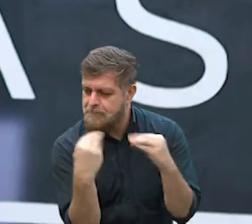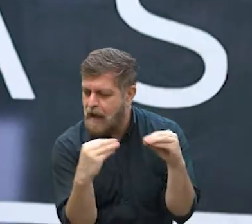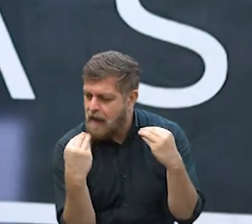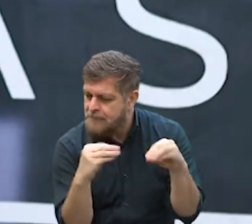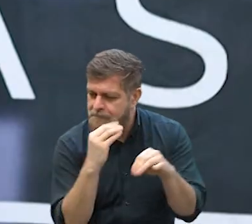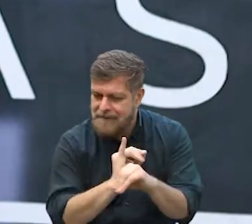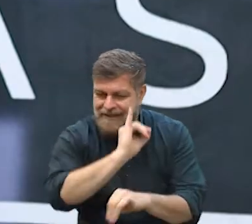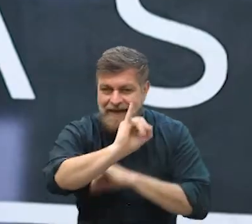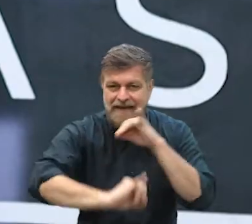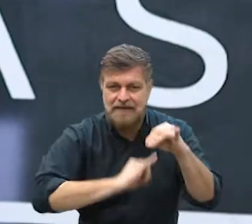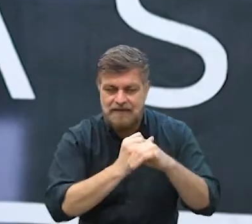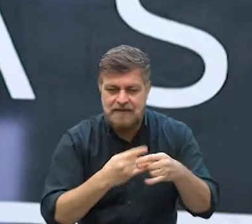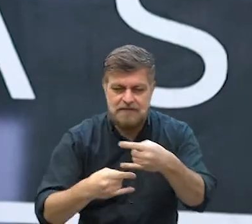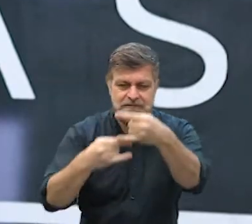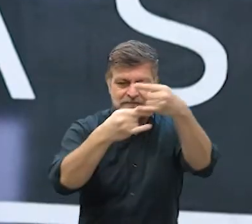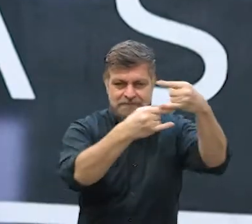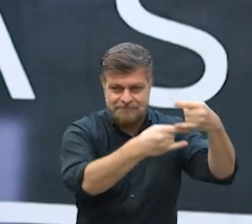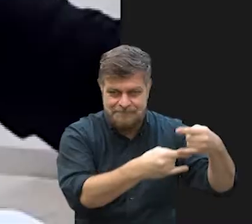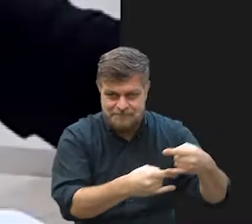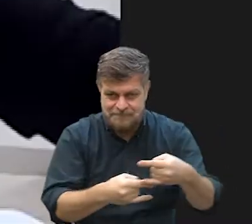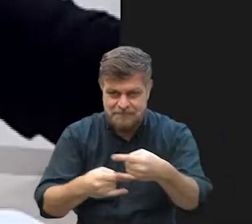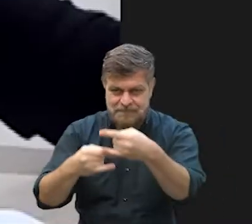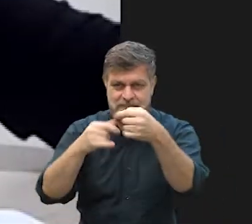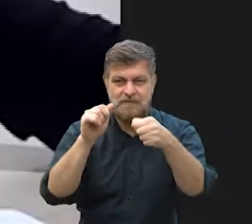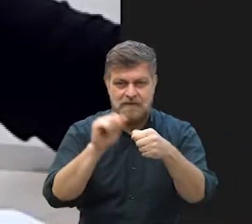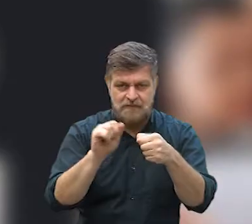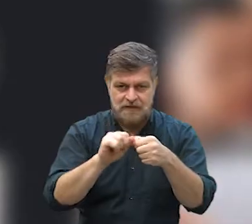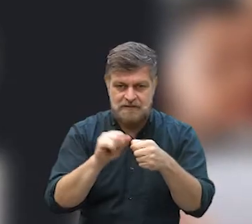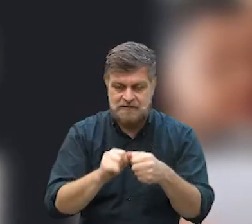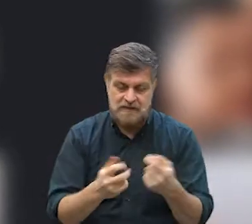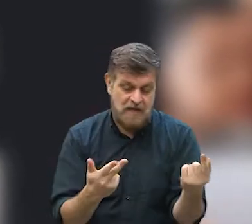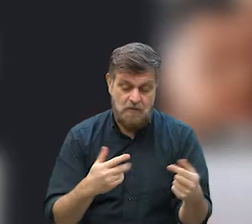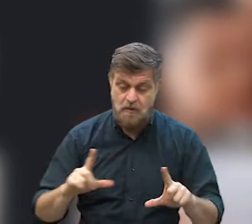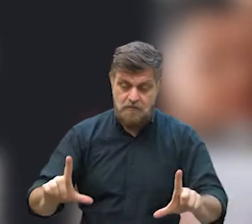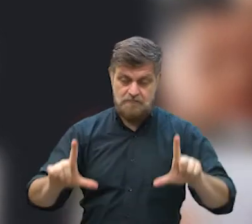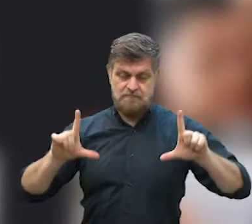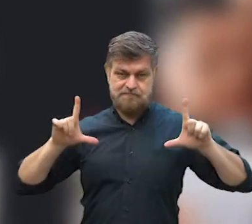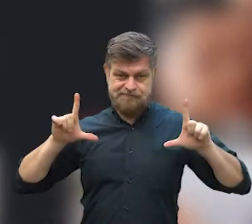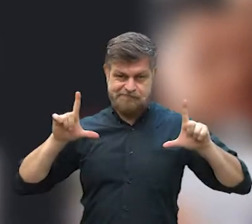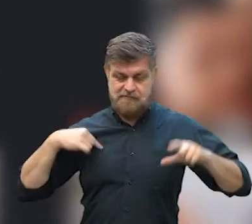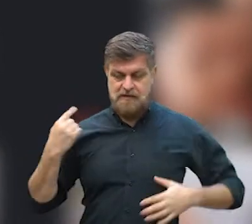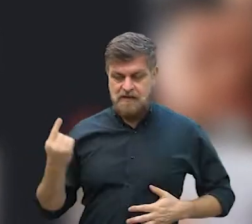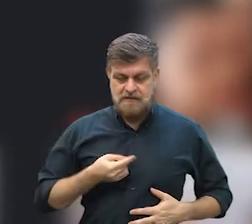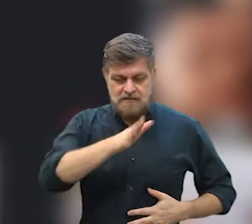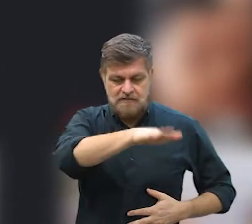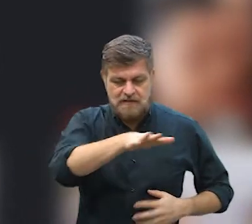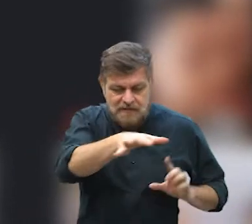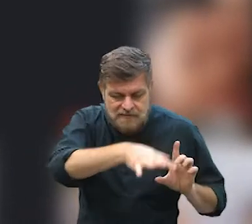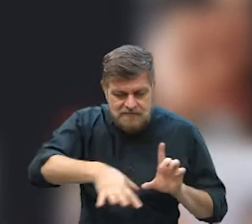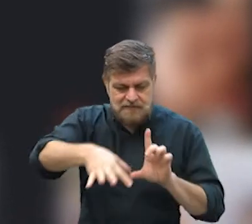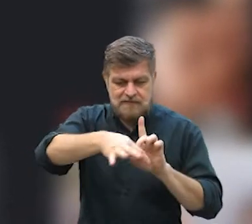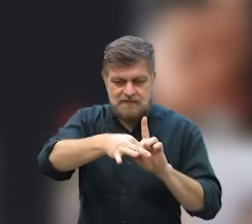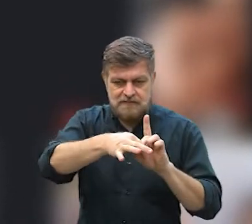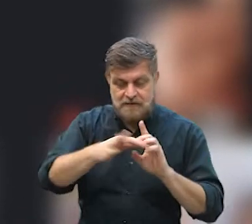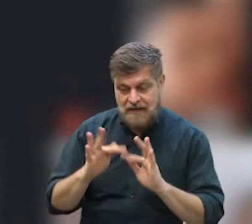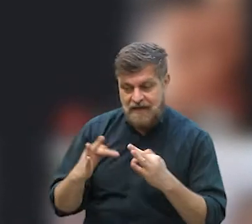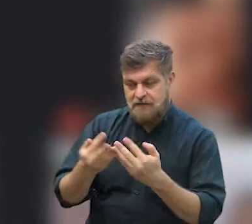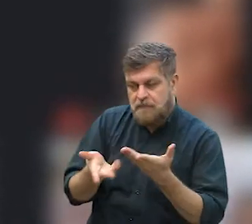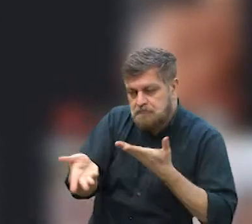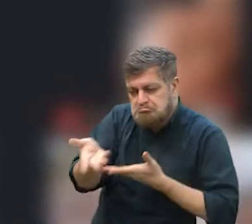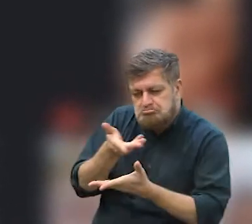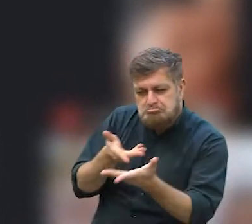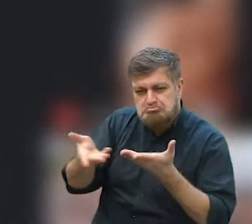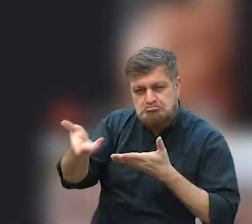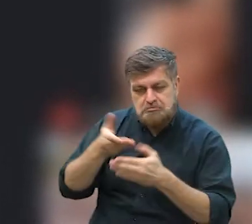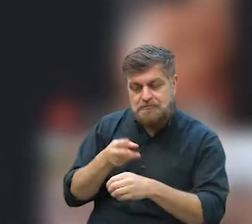remota. A gente fazia videochamada, né? Assim como nós estamos fazendo aqui, fazia junto com as crianças, fazia atendimento com as famílias